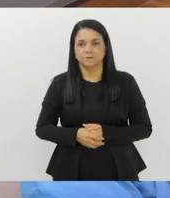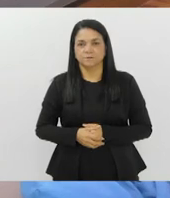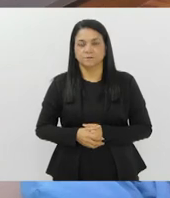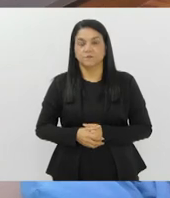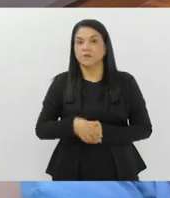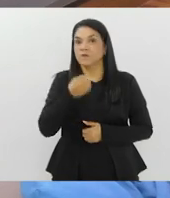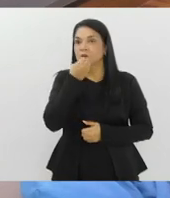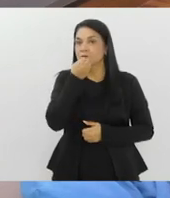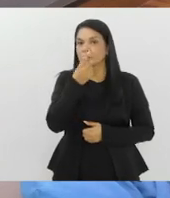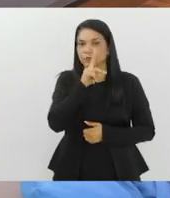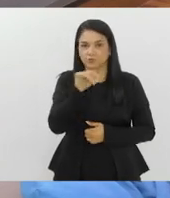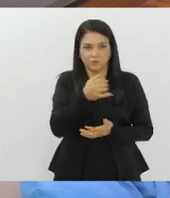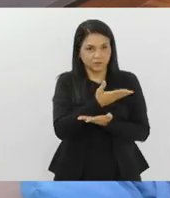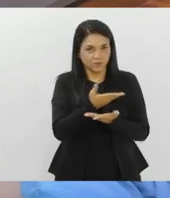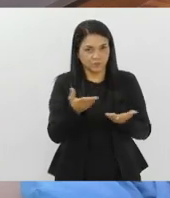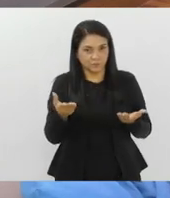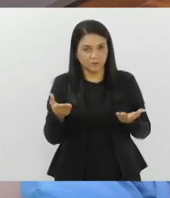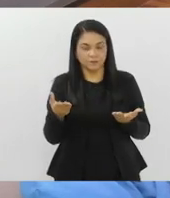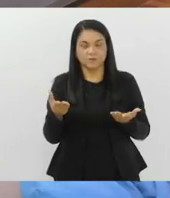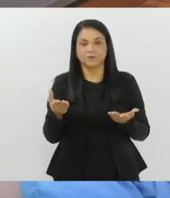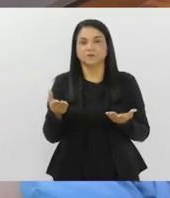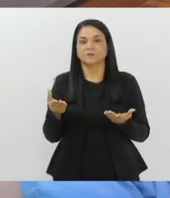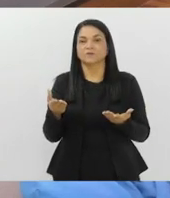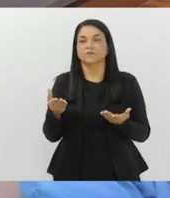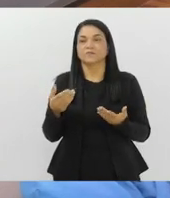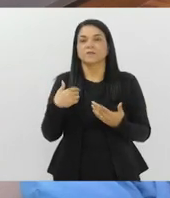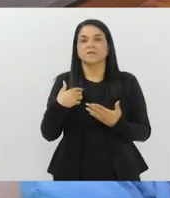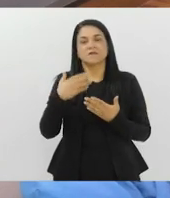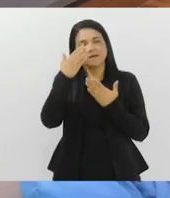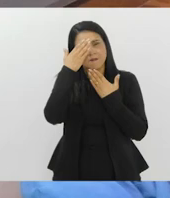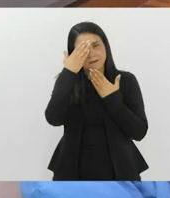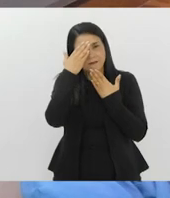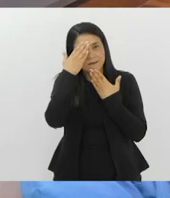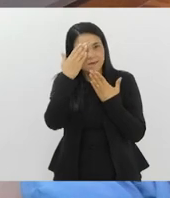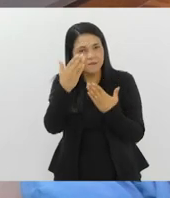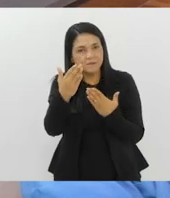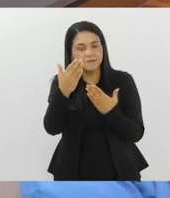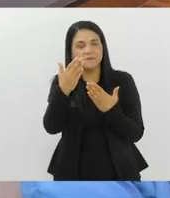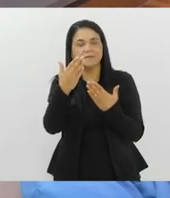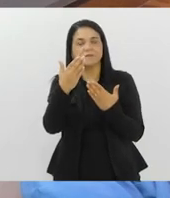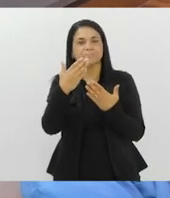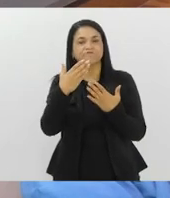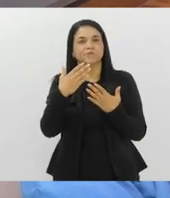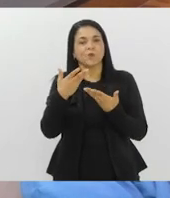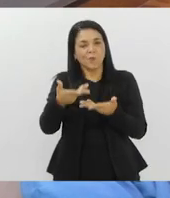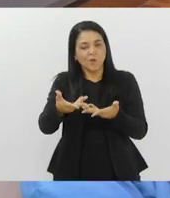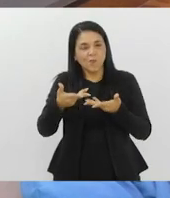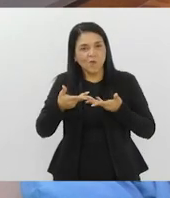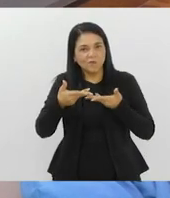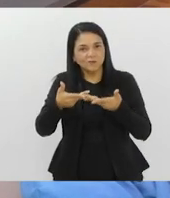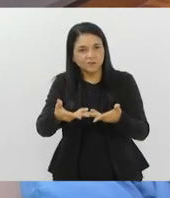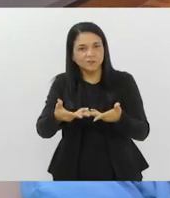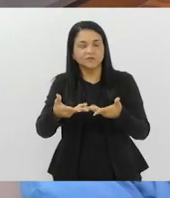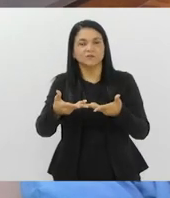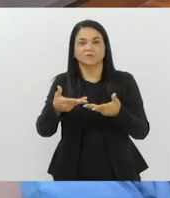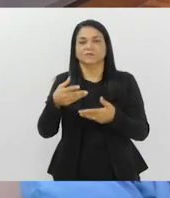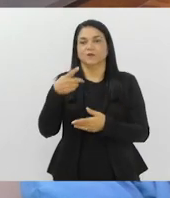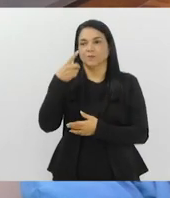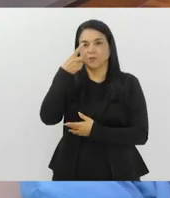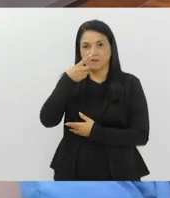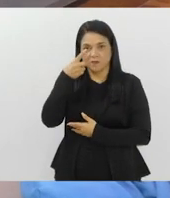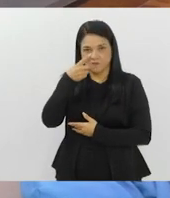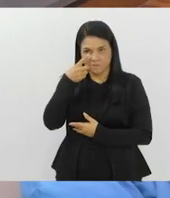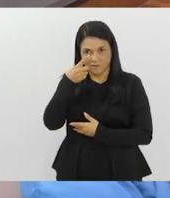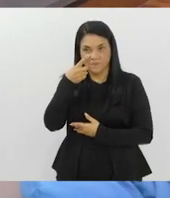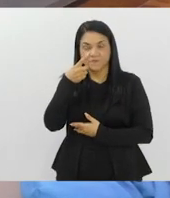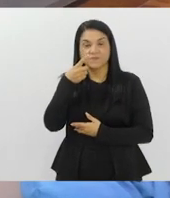Bom dia a todos e todas. Eu quero agradecer imensamente o convite, deputada, e dizer da